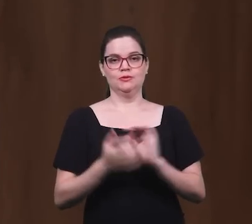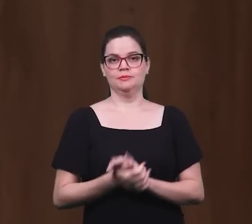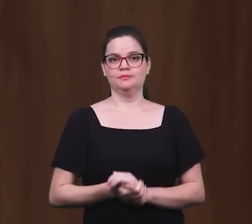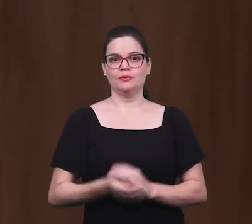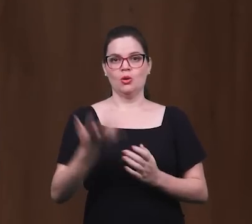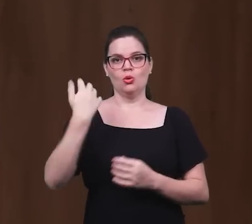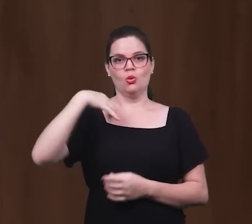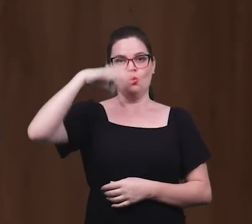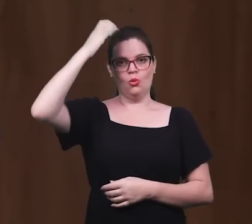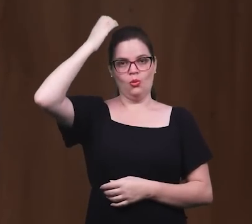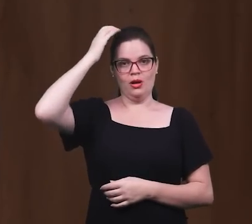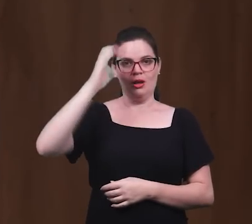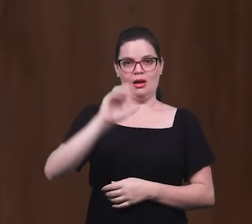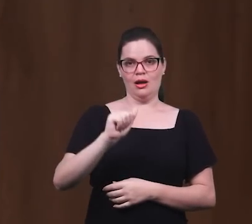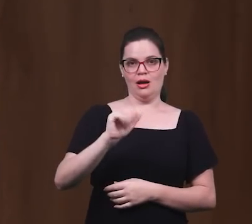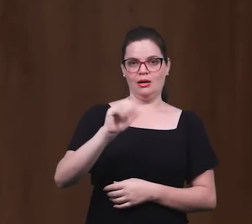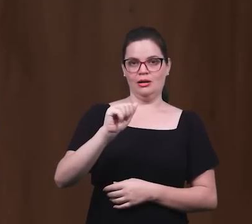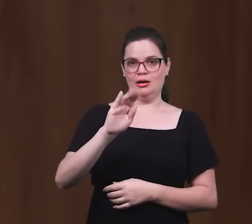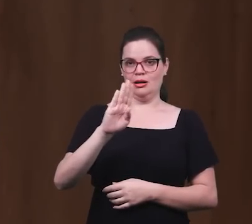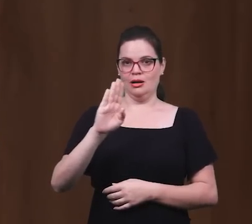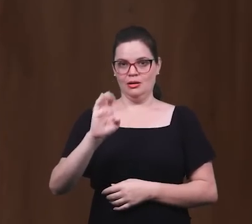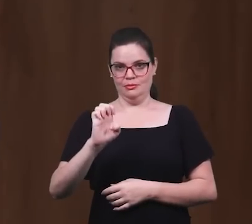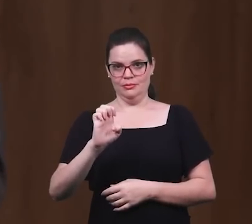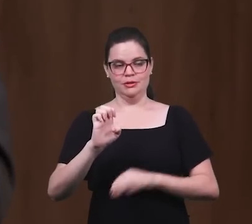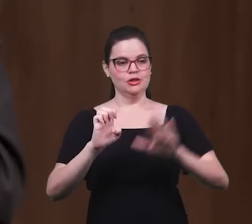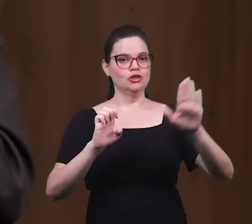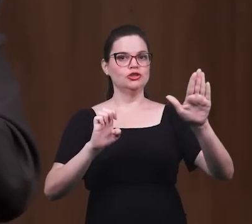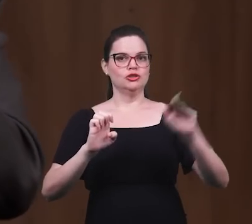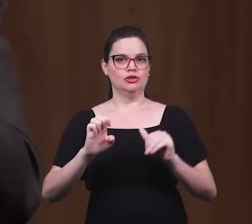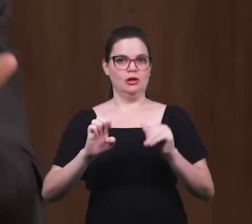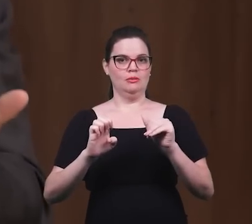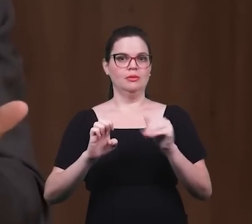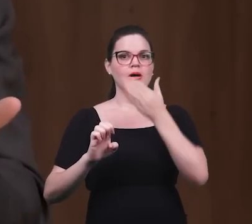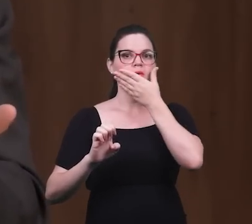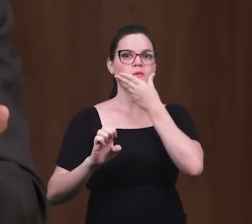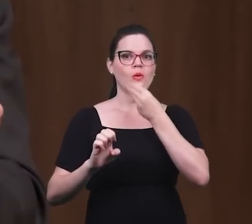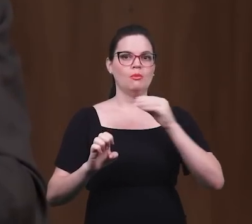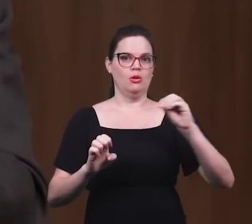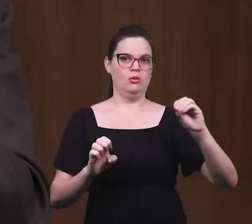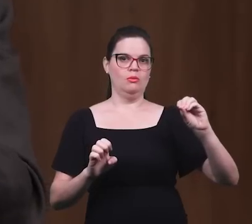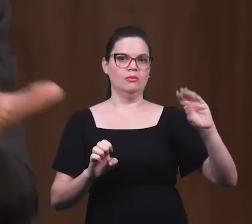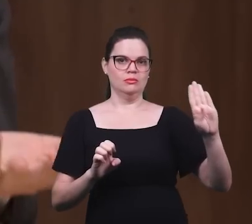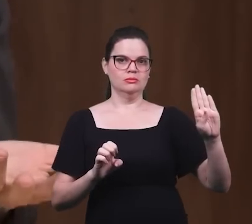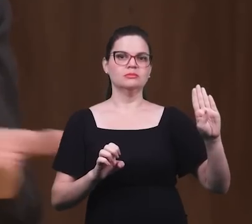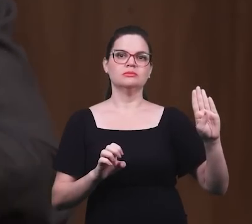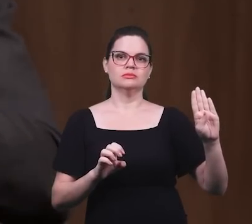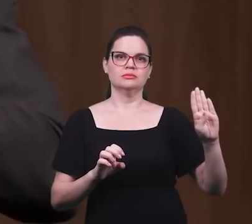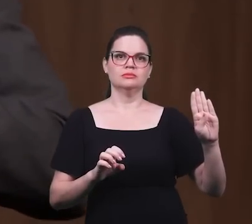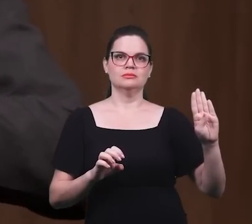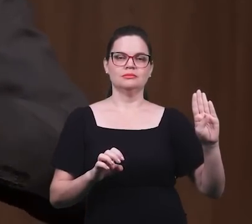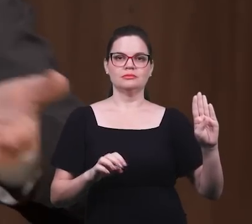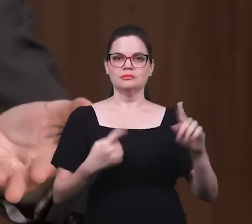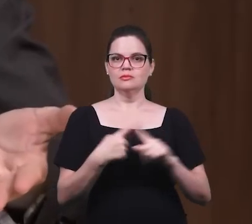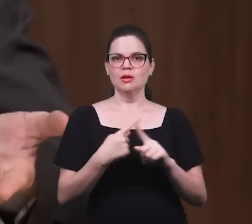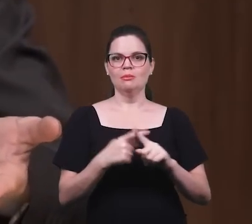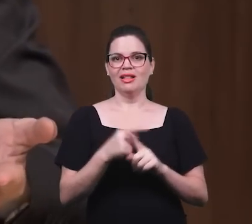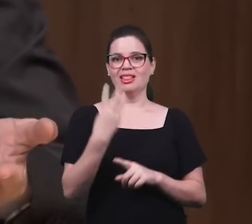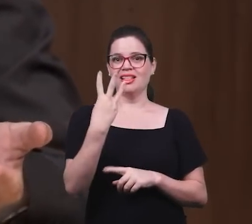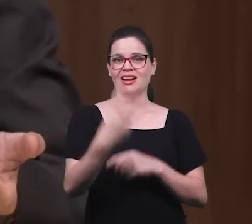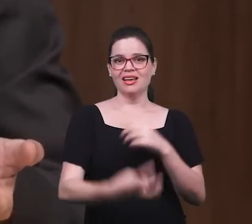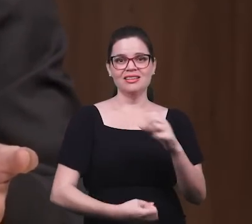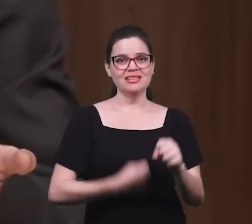chama Obadias, já eram 3 anos de seca, sem água, e lógico, sem chuva os pastos estavam